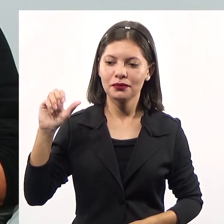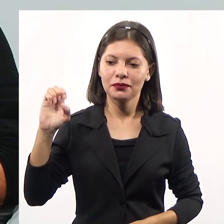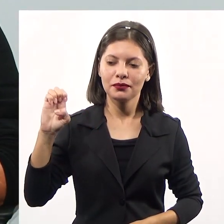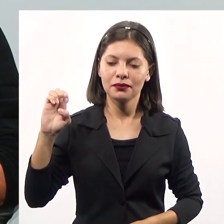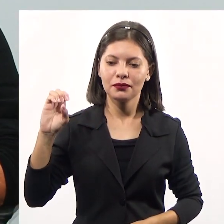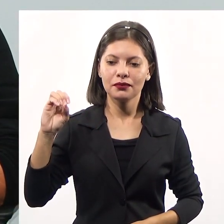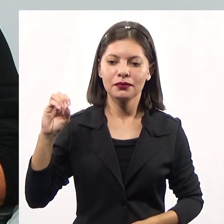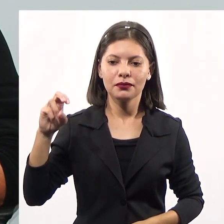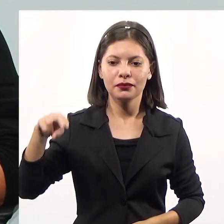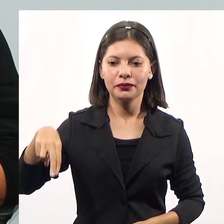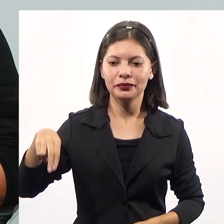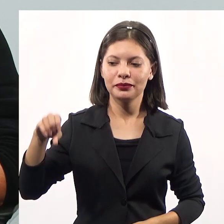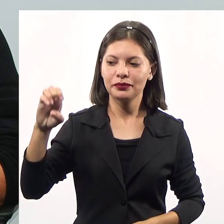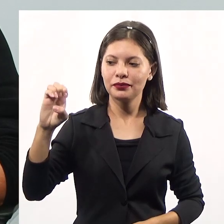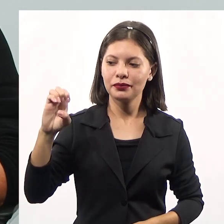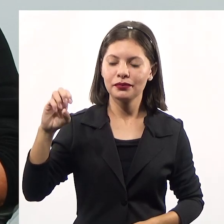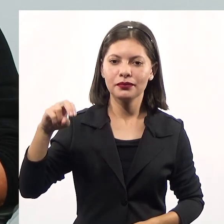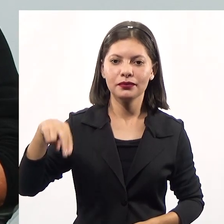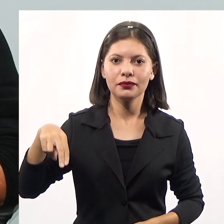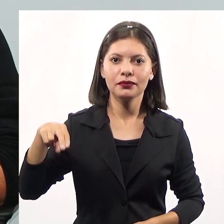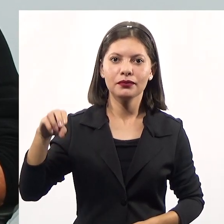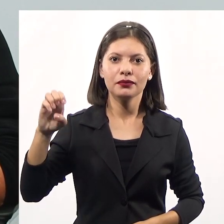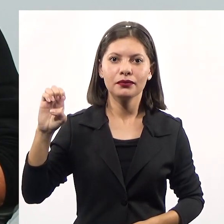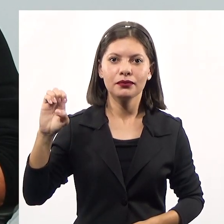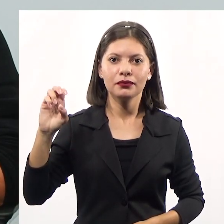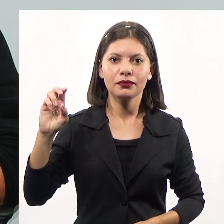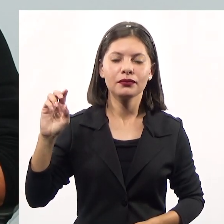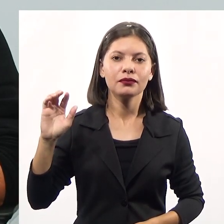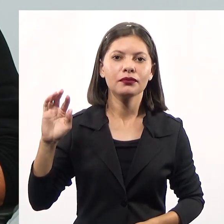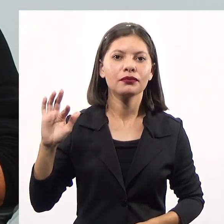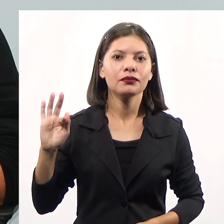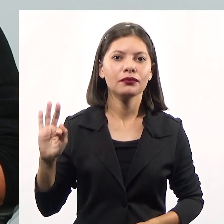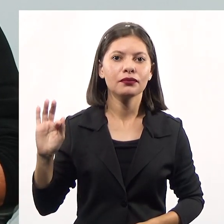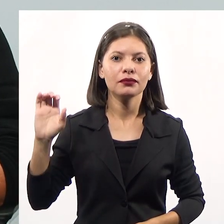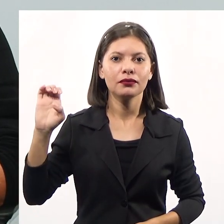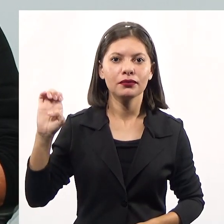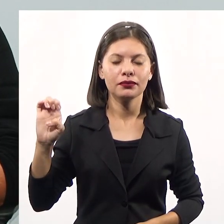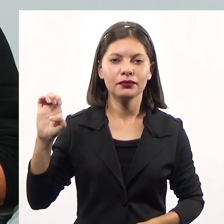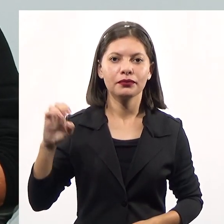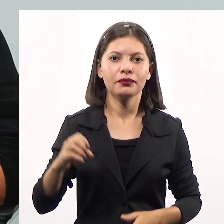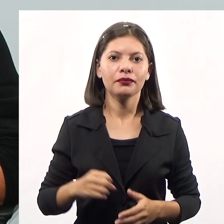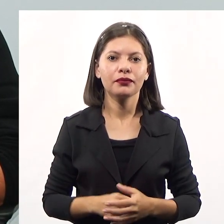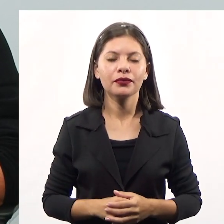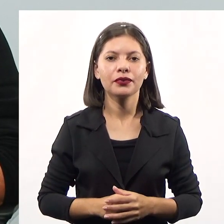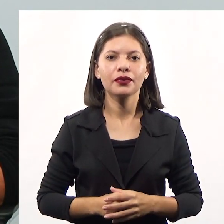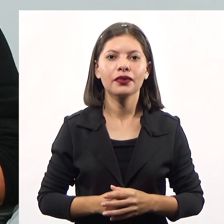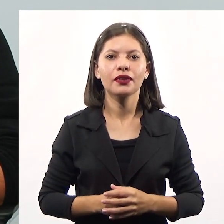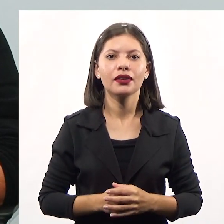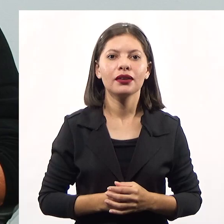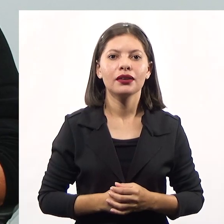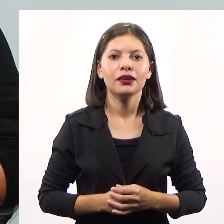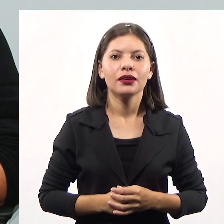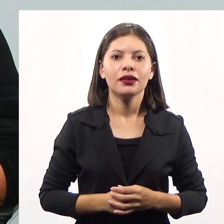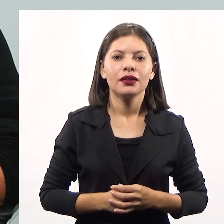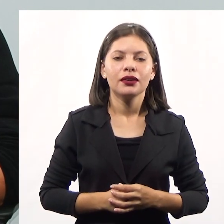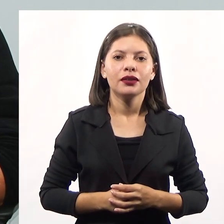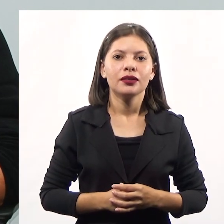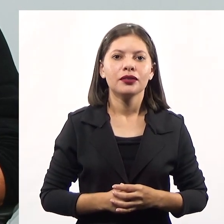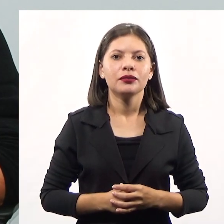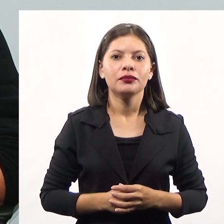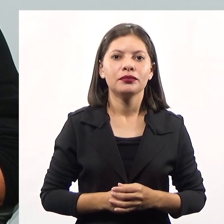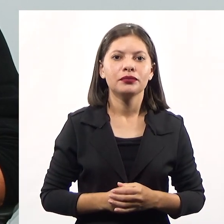Olá, eu sou a professora Cleonete Aguiar, sou a professora de filosofia, vou estar com vocês nesse primeiro período no curso